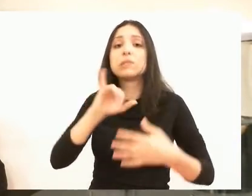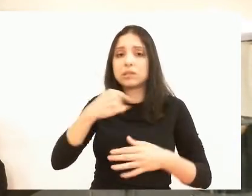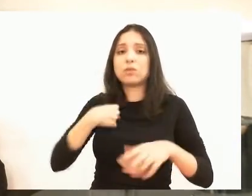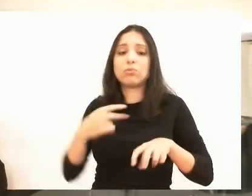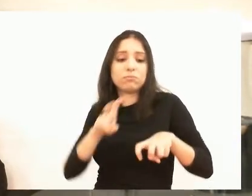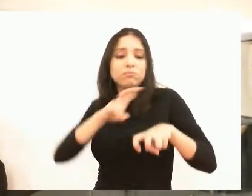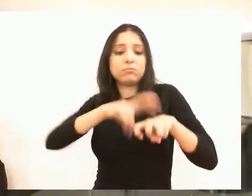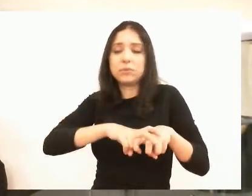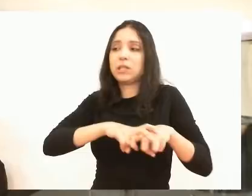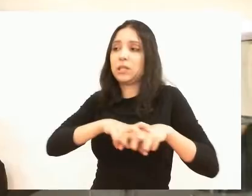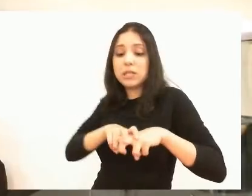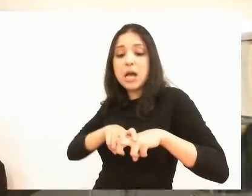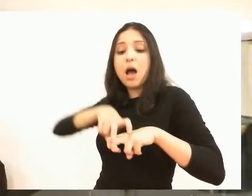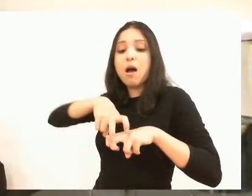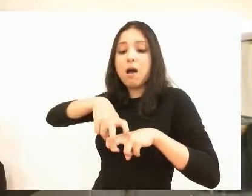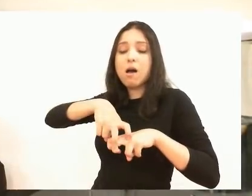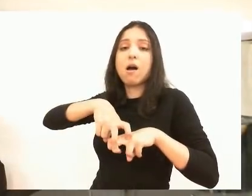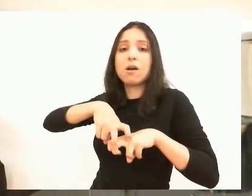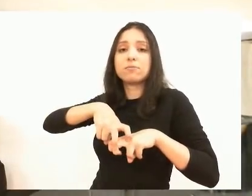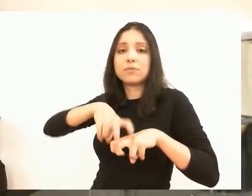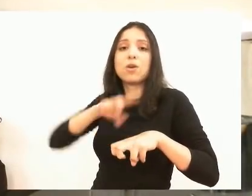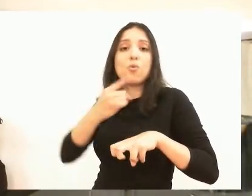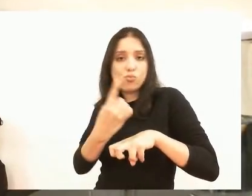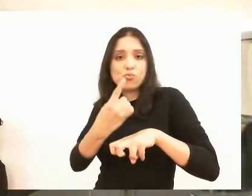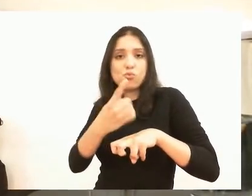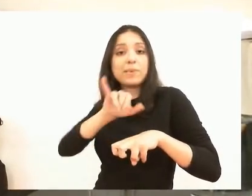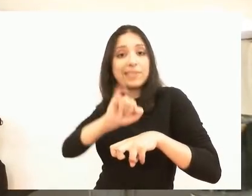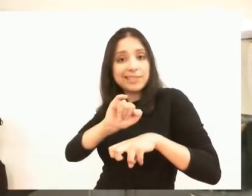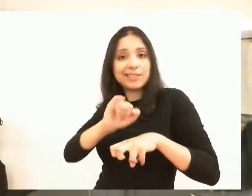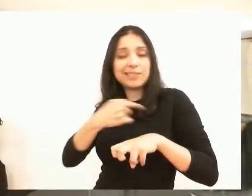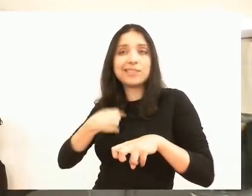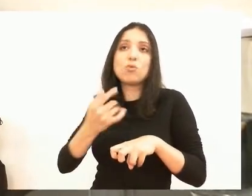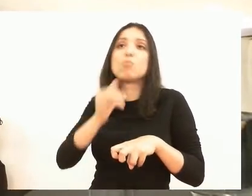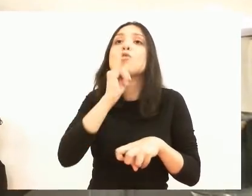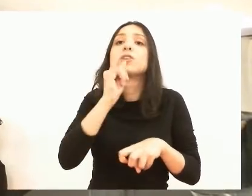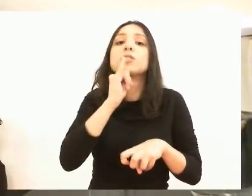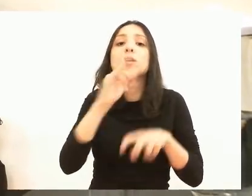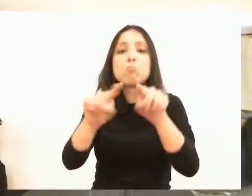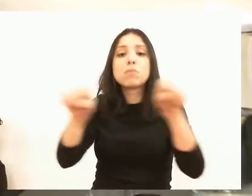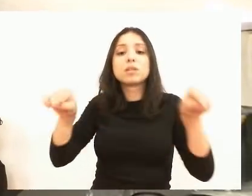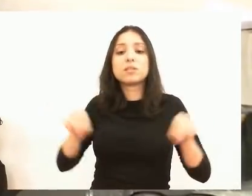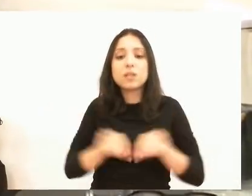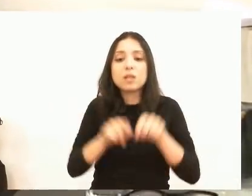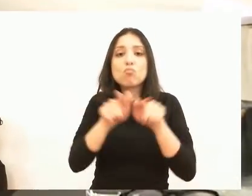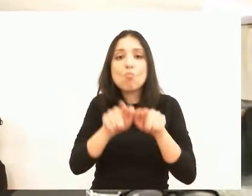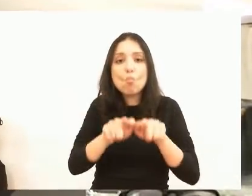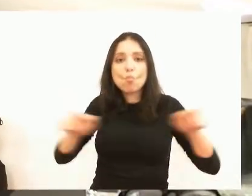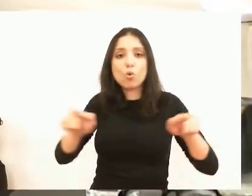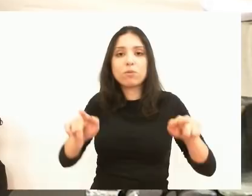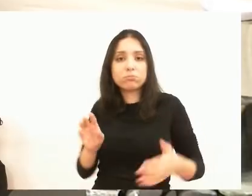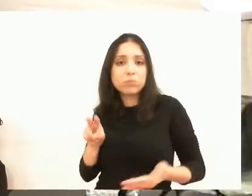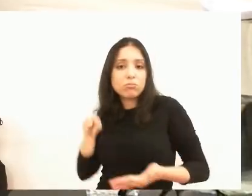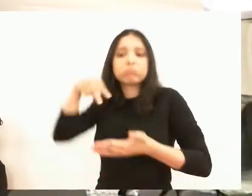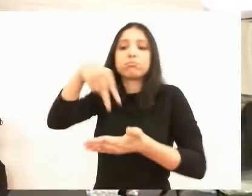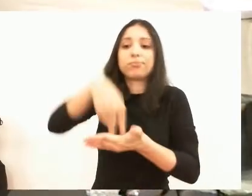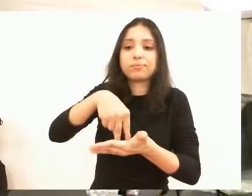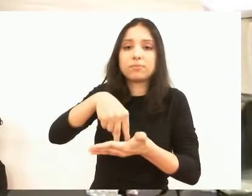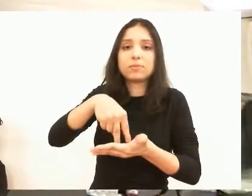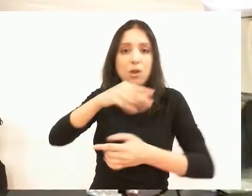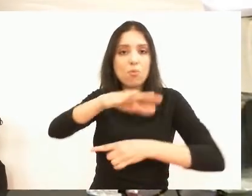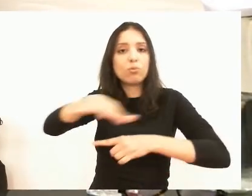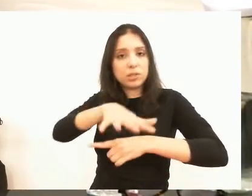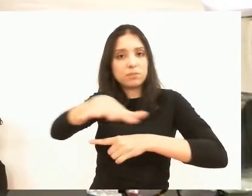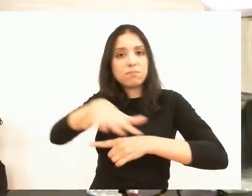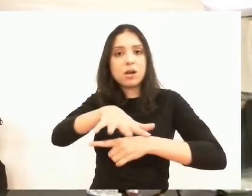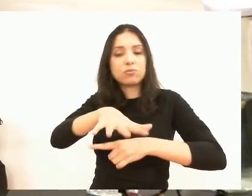numa cadeira é uma mas se eu tô numa sala vazia que é o espaço propício a